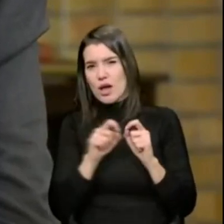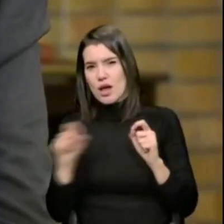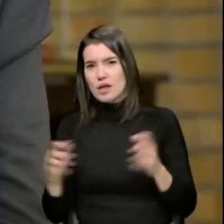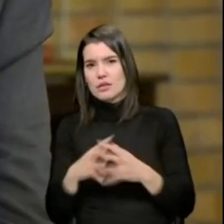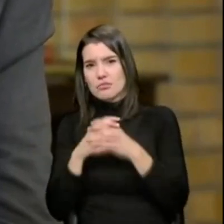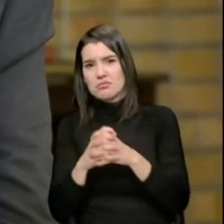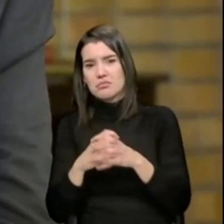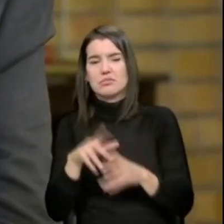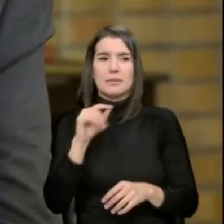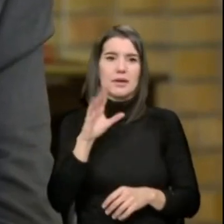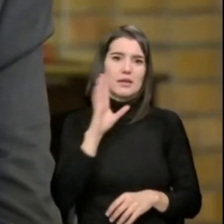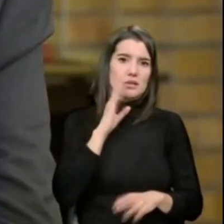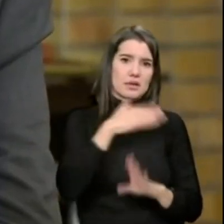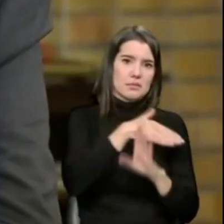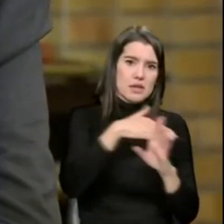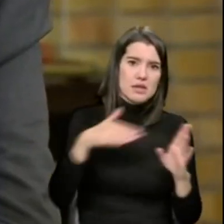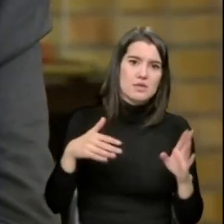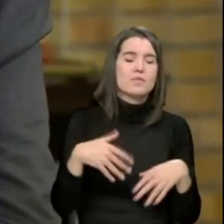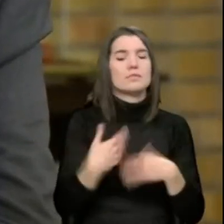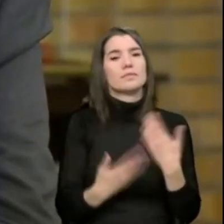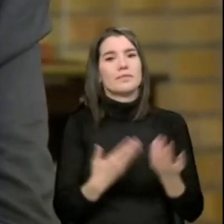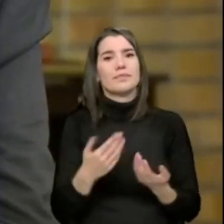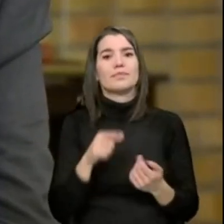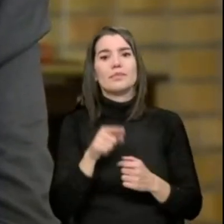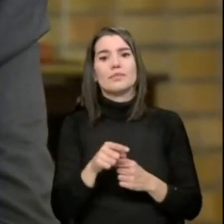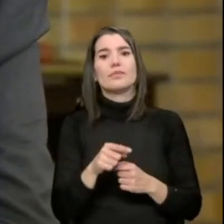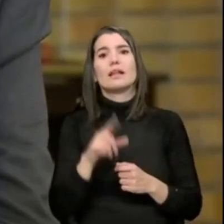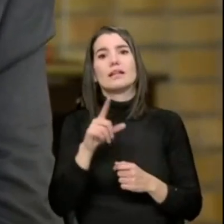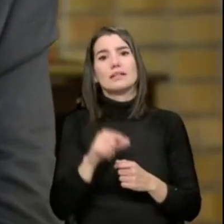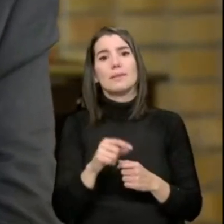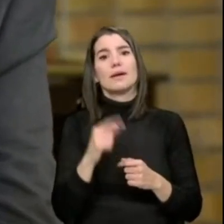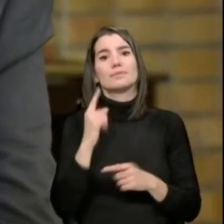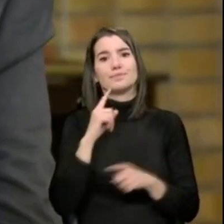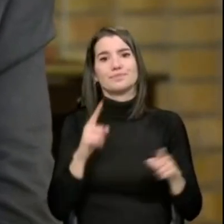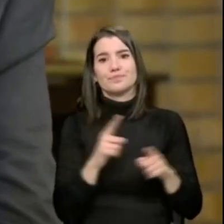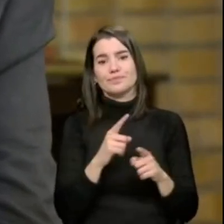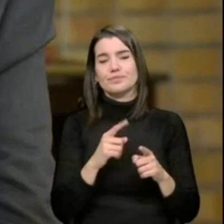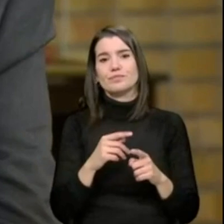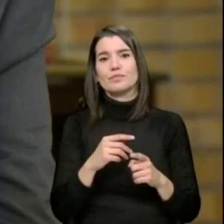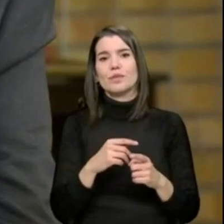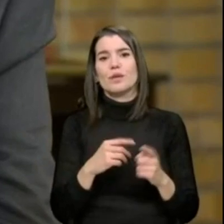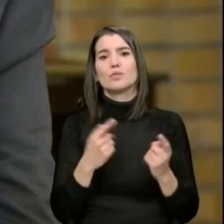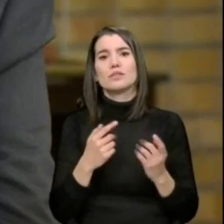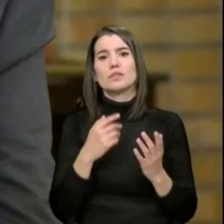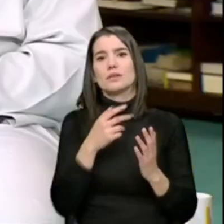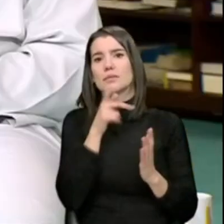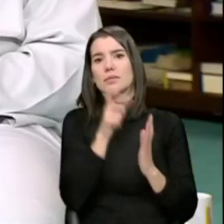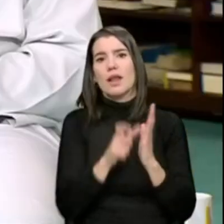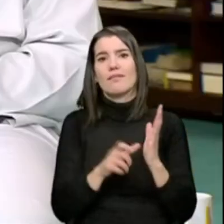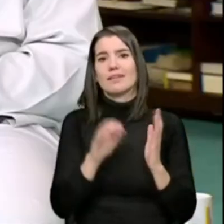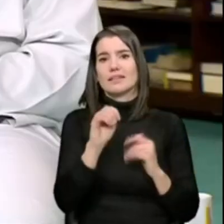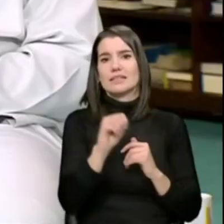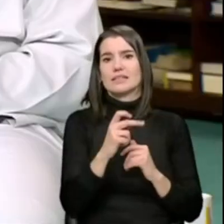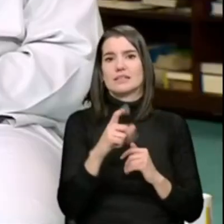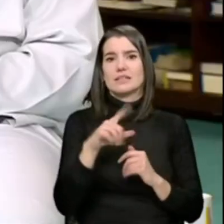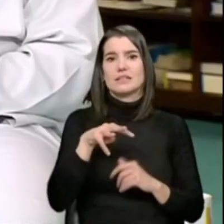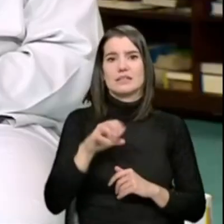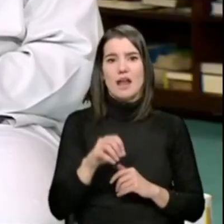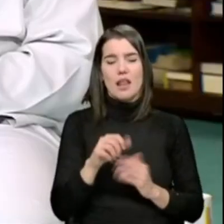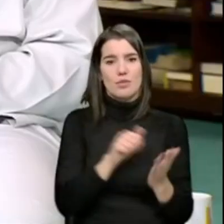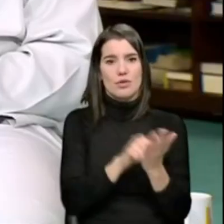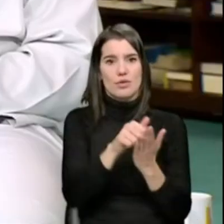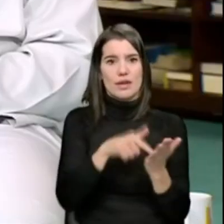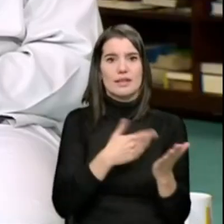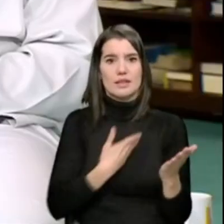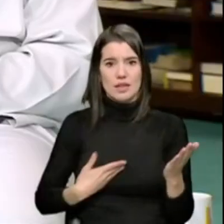do dia, que são muitas vezes com os Salmos, que é um livro do Antigo Testamento, e nisso é comum, que no fundo é a oração que o próprio